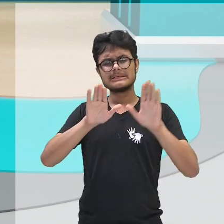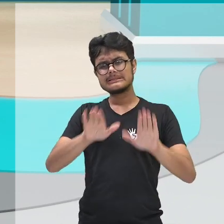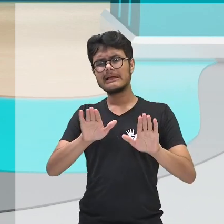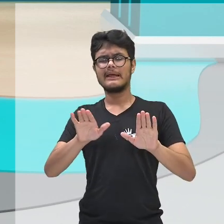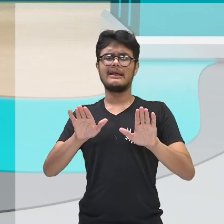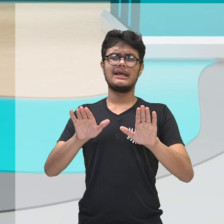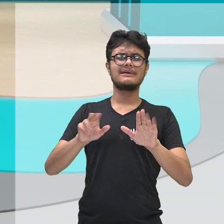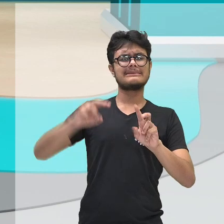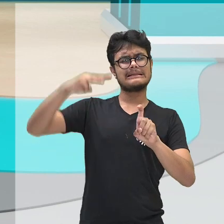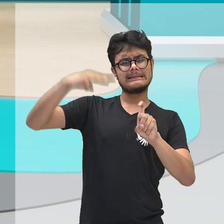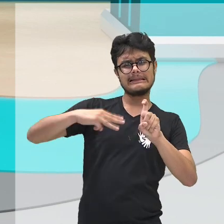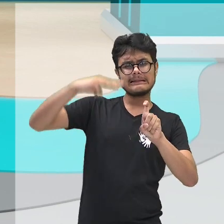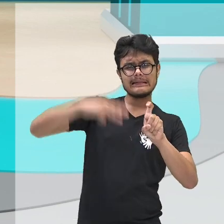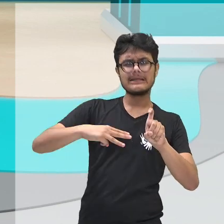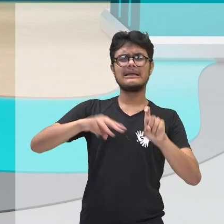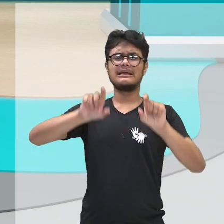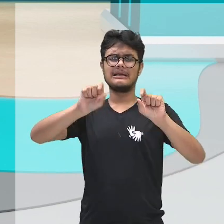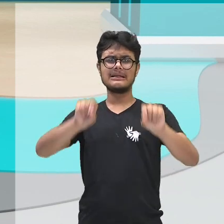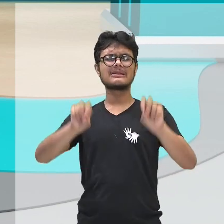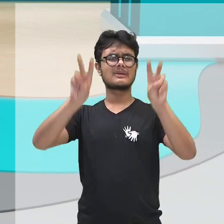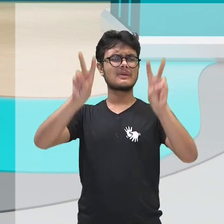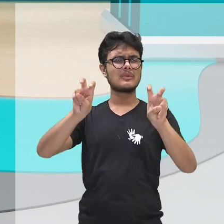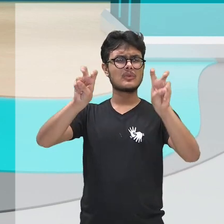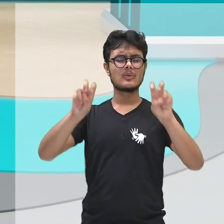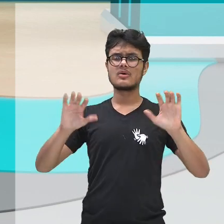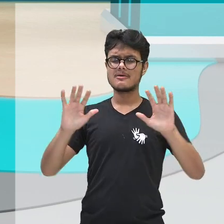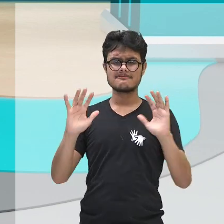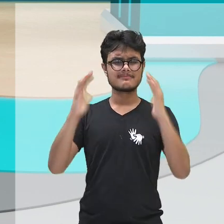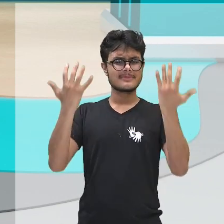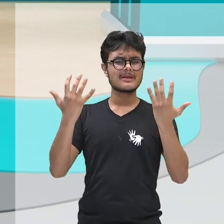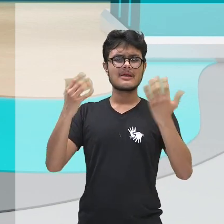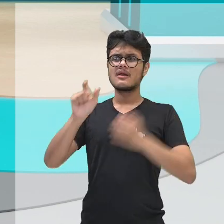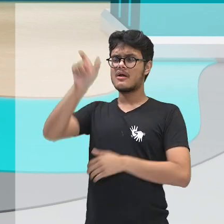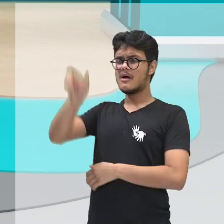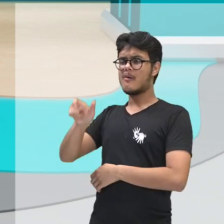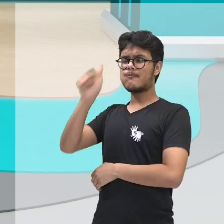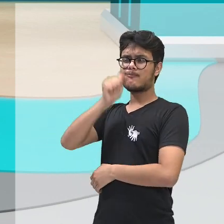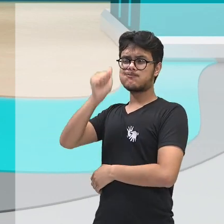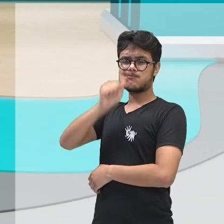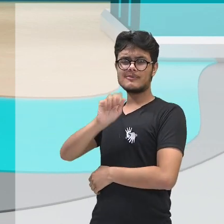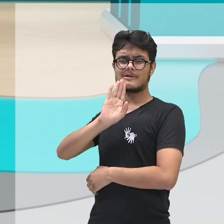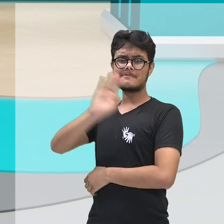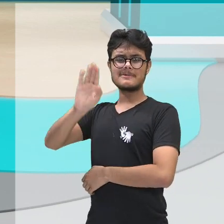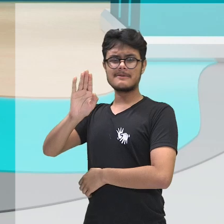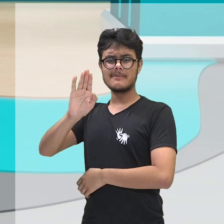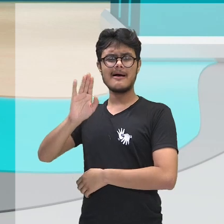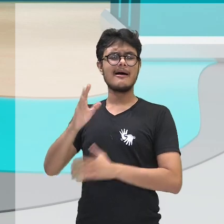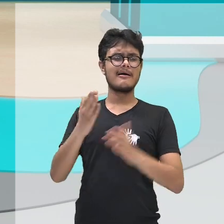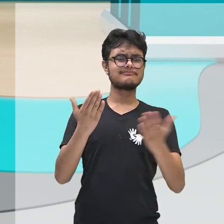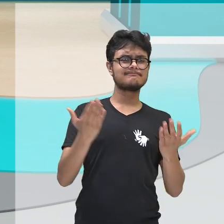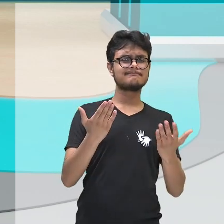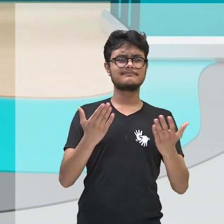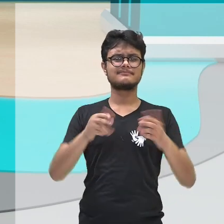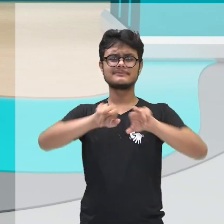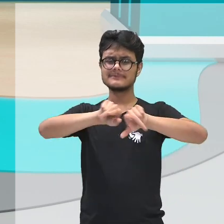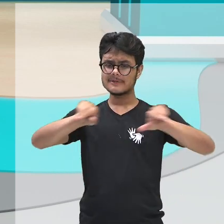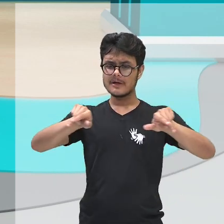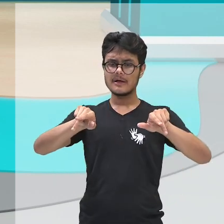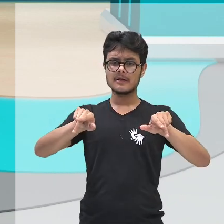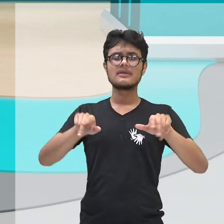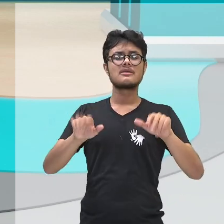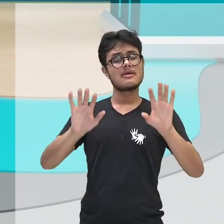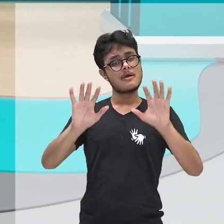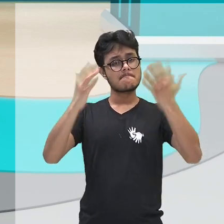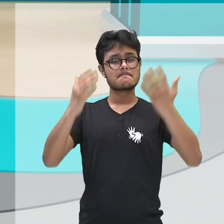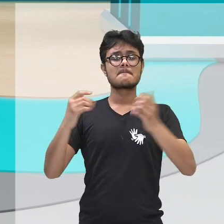sobre lendas, sobre folclore, sobre a questão da sinhazinha, sobre a pagelância. E isso tudo é o que é? São